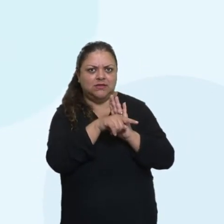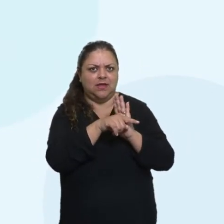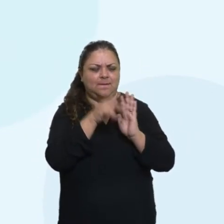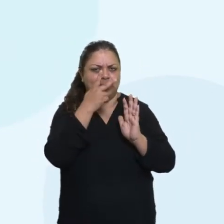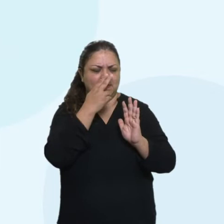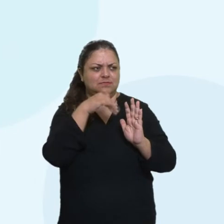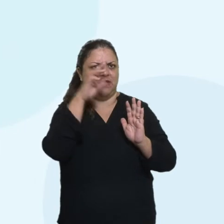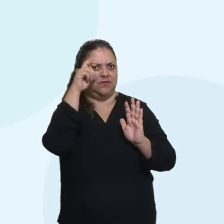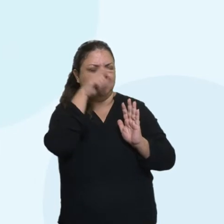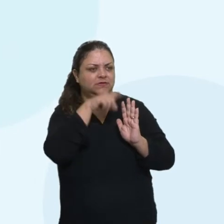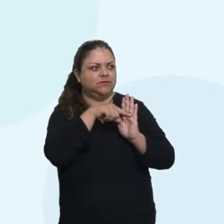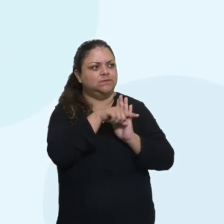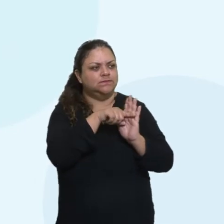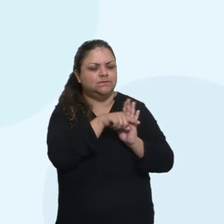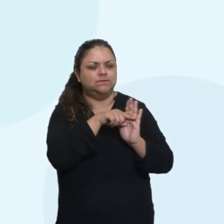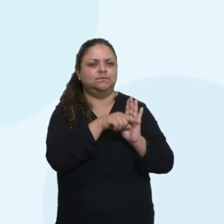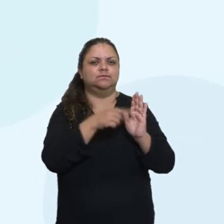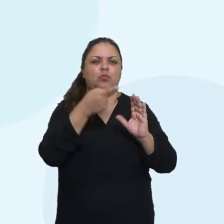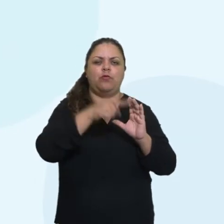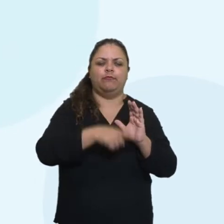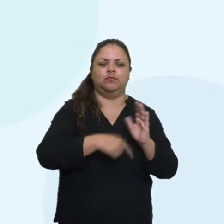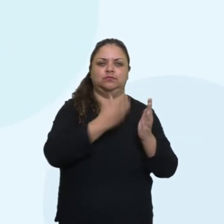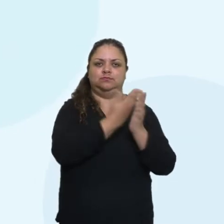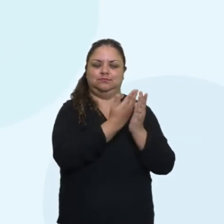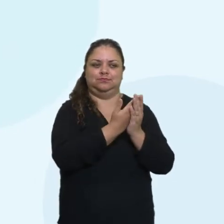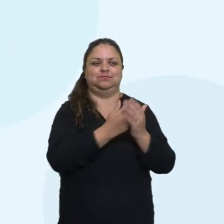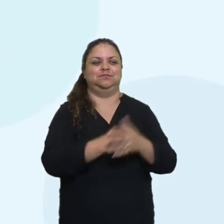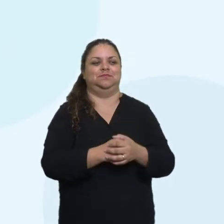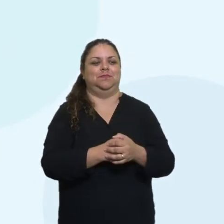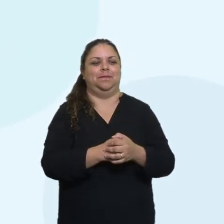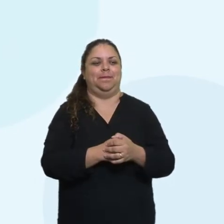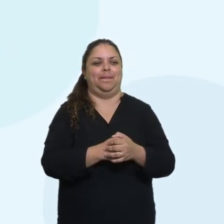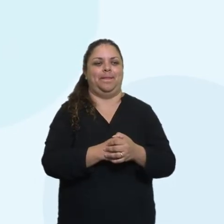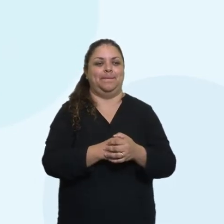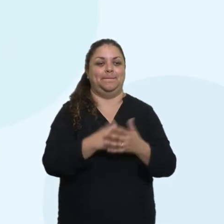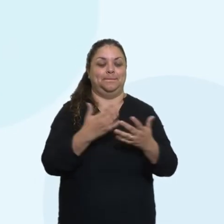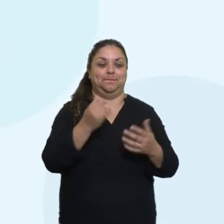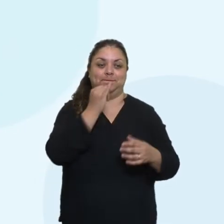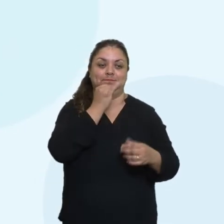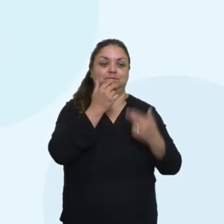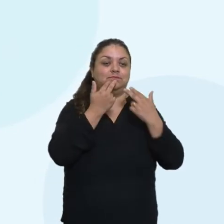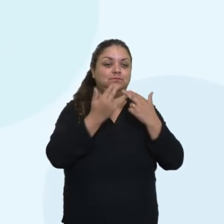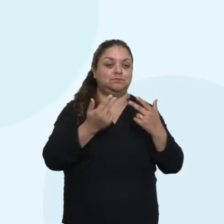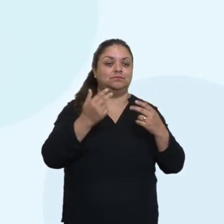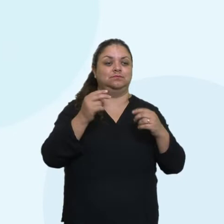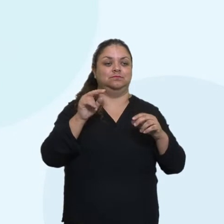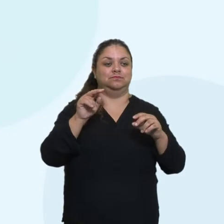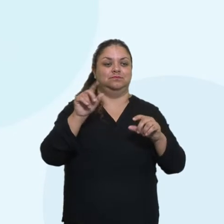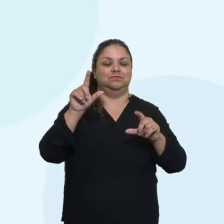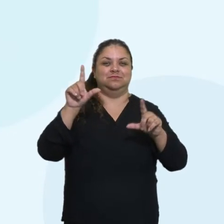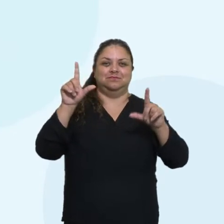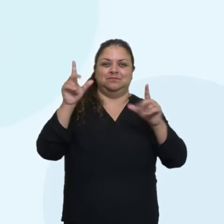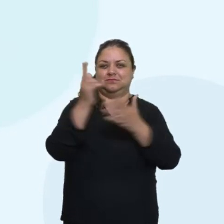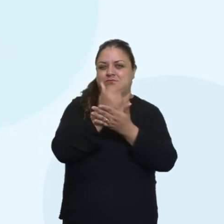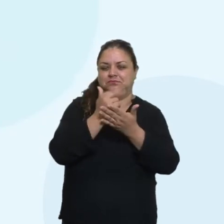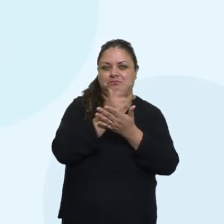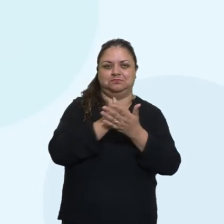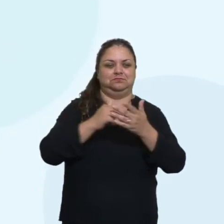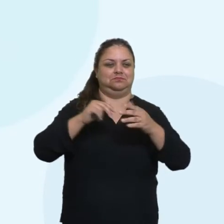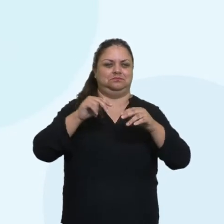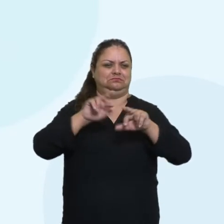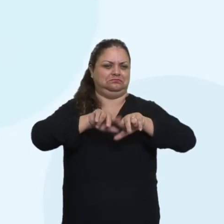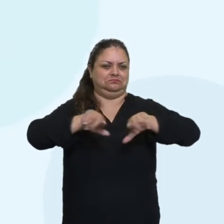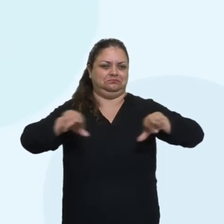com recursos de linguagem e para quem explicar como os recursos de linguagem vocabulário imagens são usados para